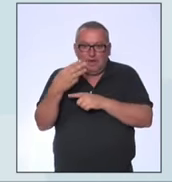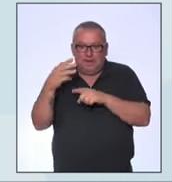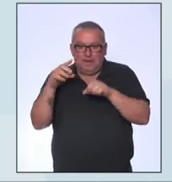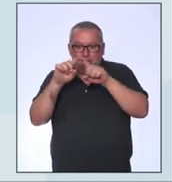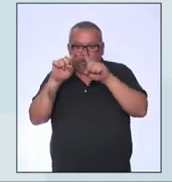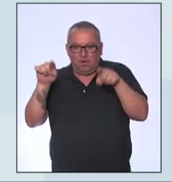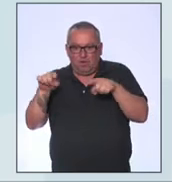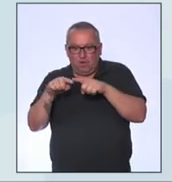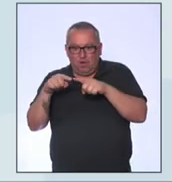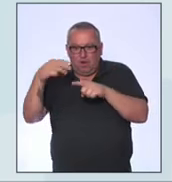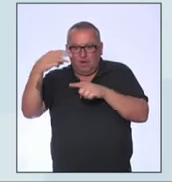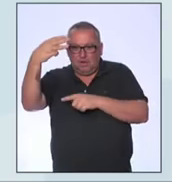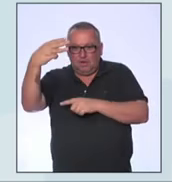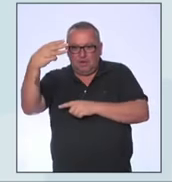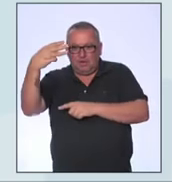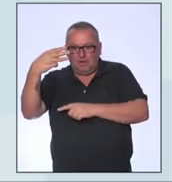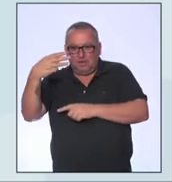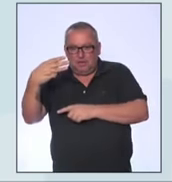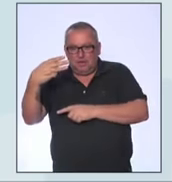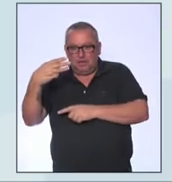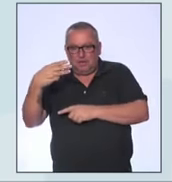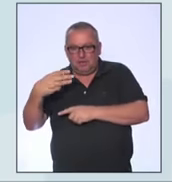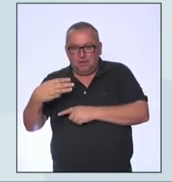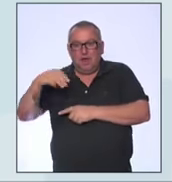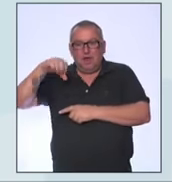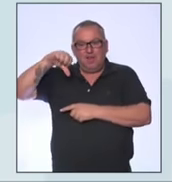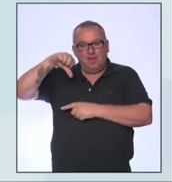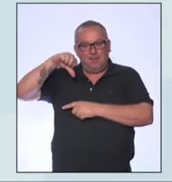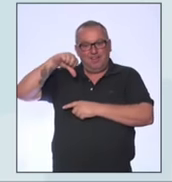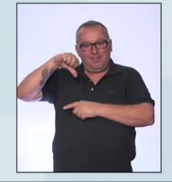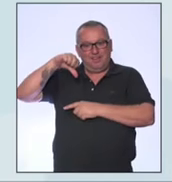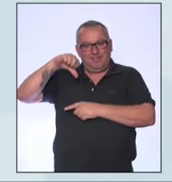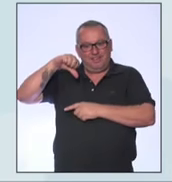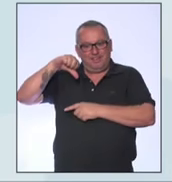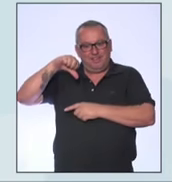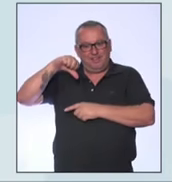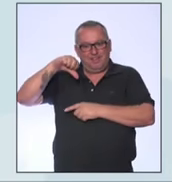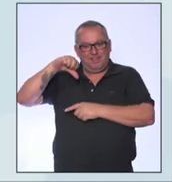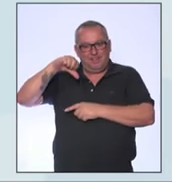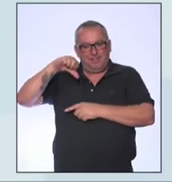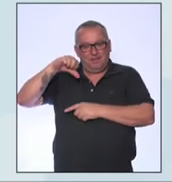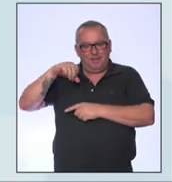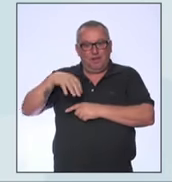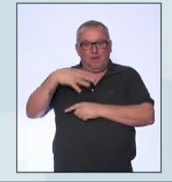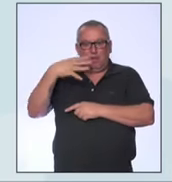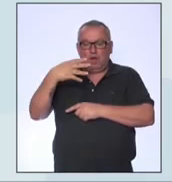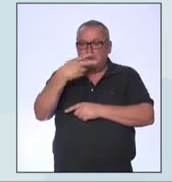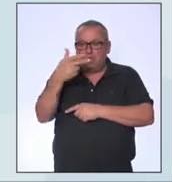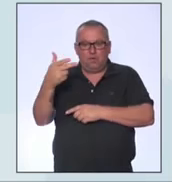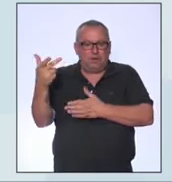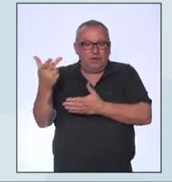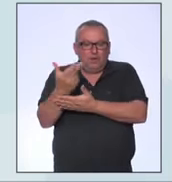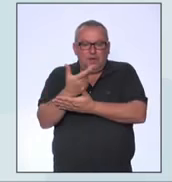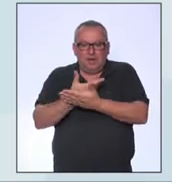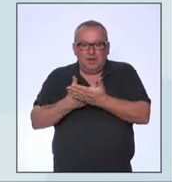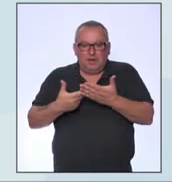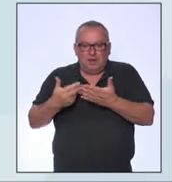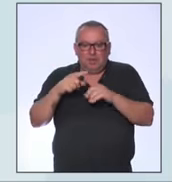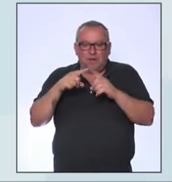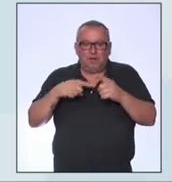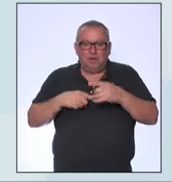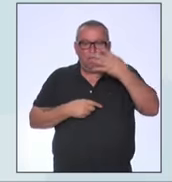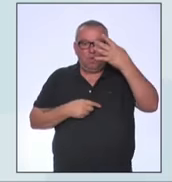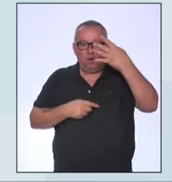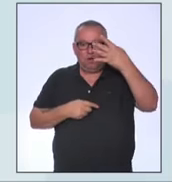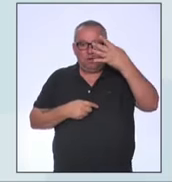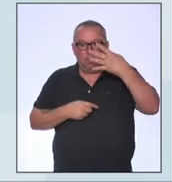comigo, 3 por 3, 9 quadradinhos. Na figura 4, não há o desenho dela, mas seriam 4 por